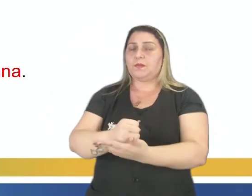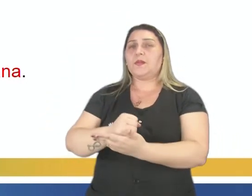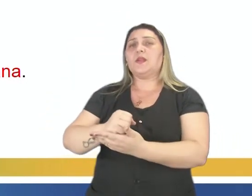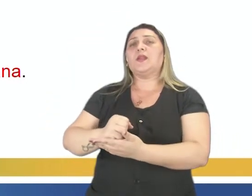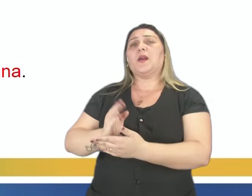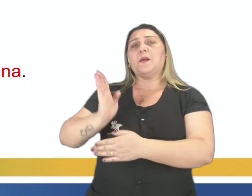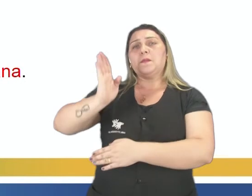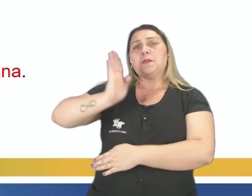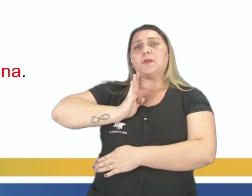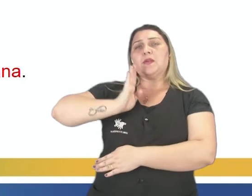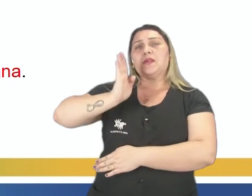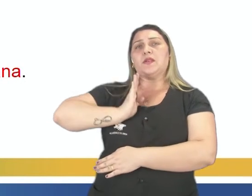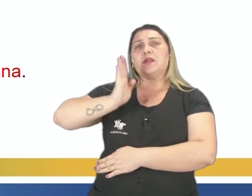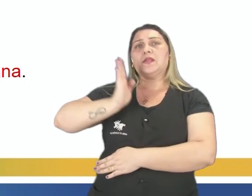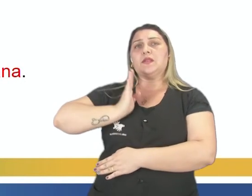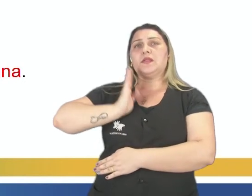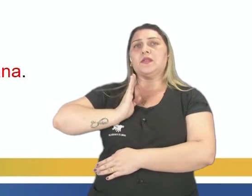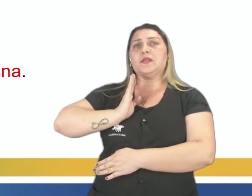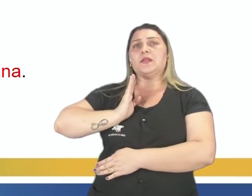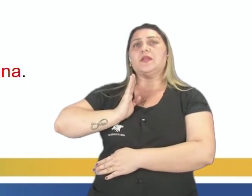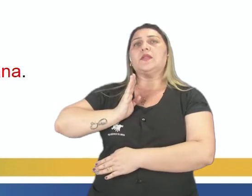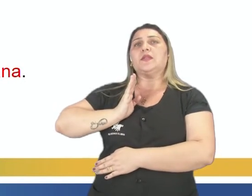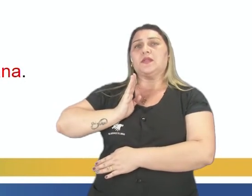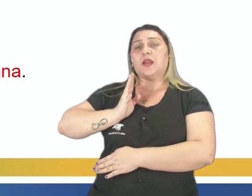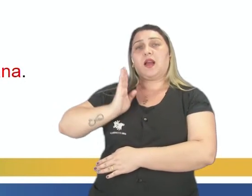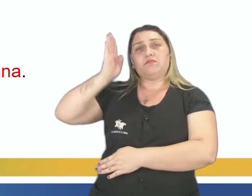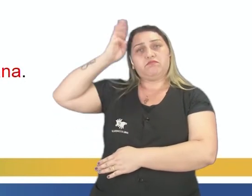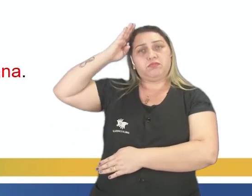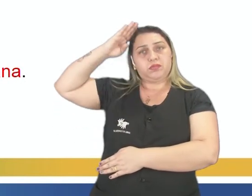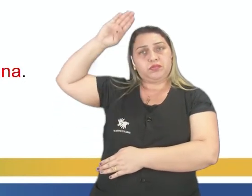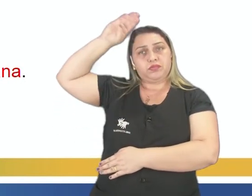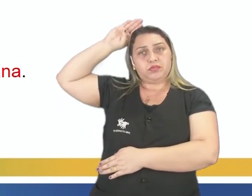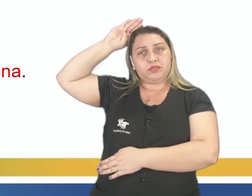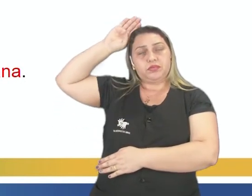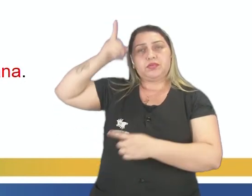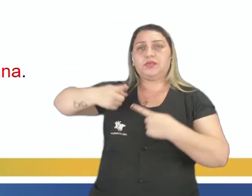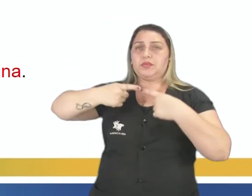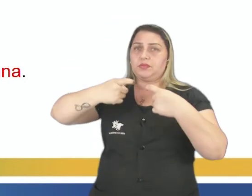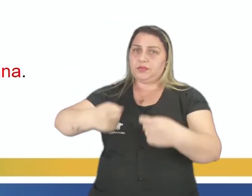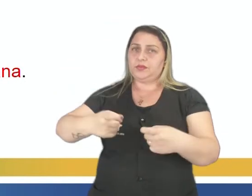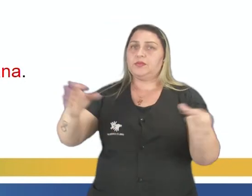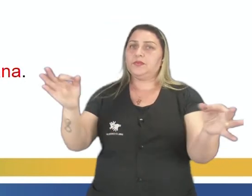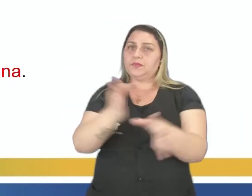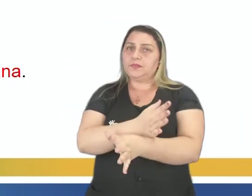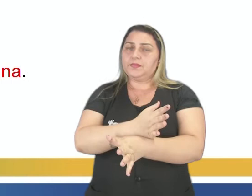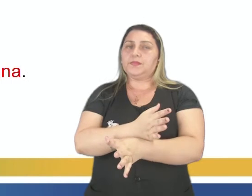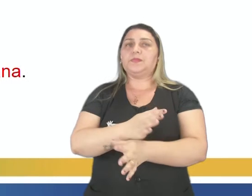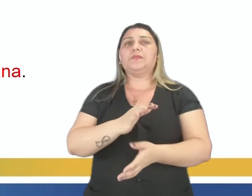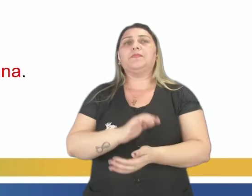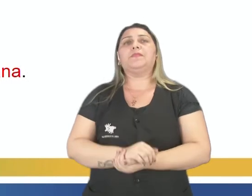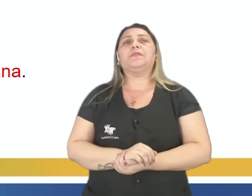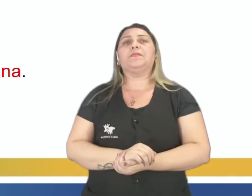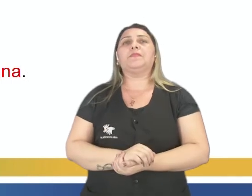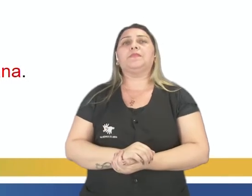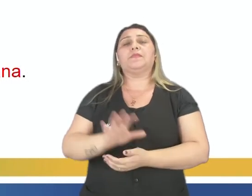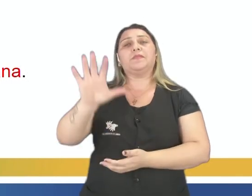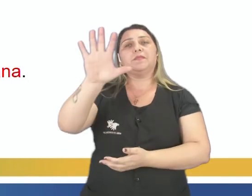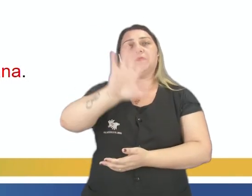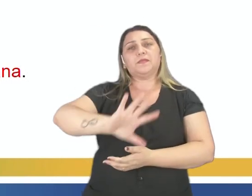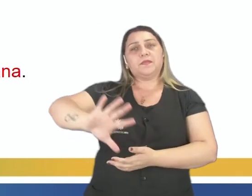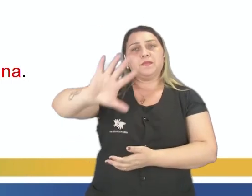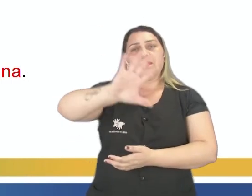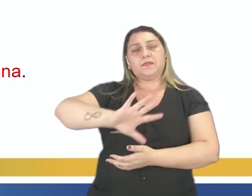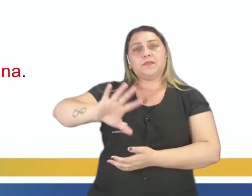oposição burguesa e setores da esquerda cubana, né? Esses guerrilheiros que se formam, ok, pessoal? Nacionalista